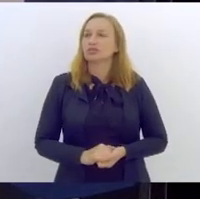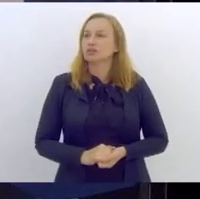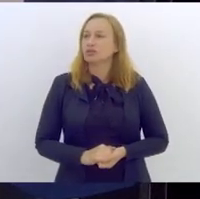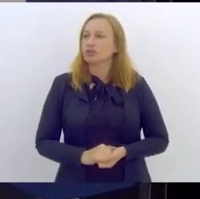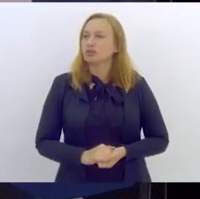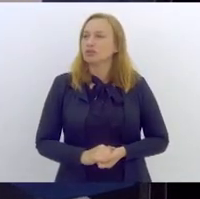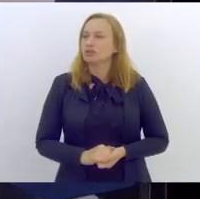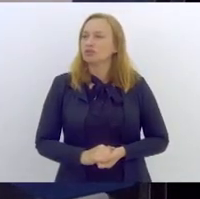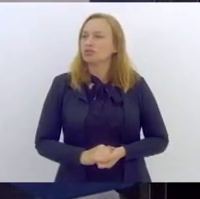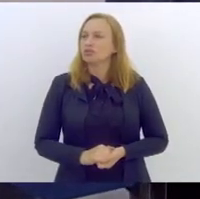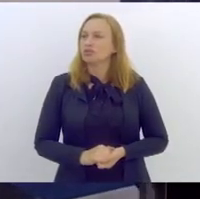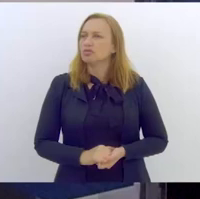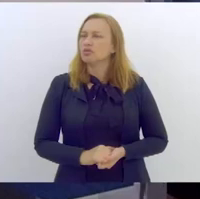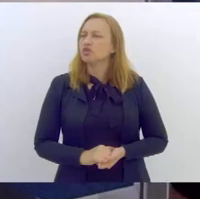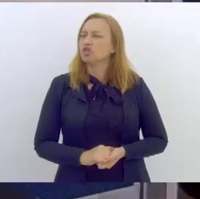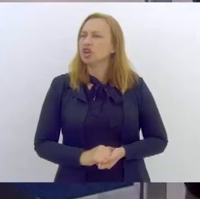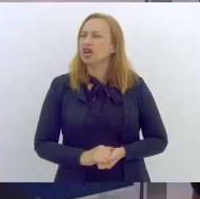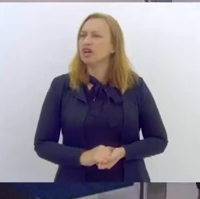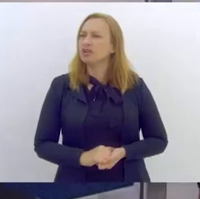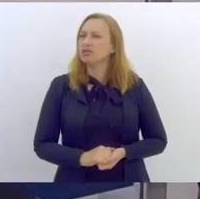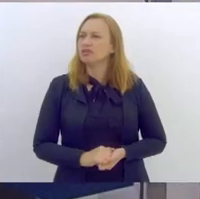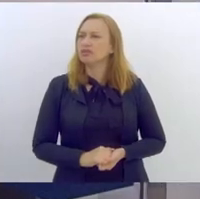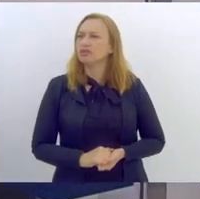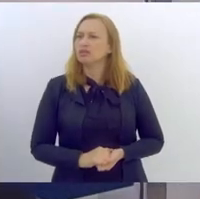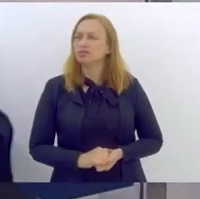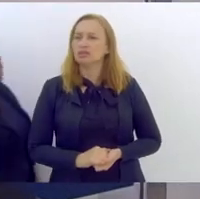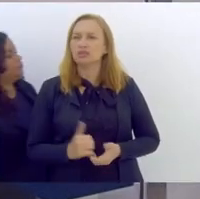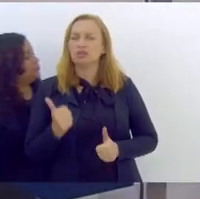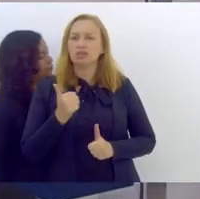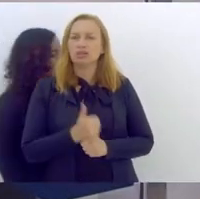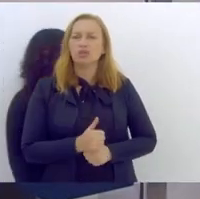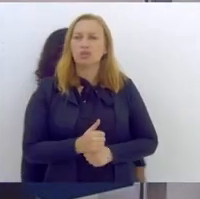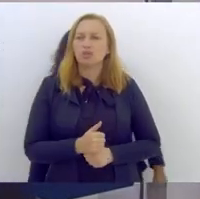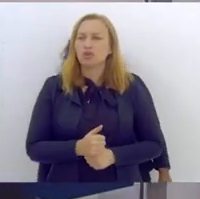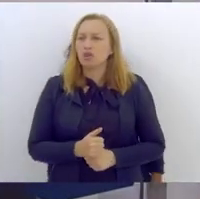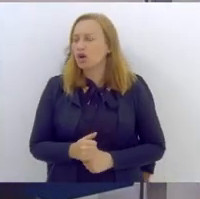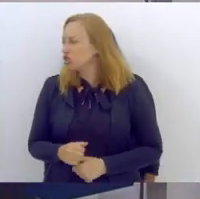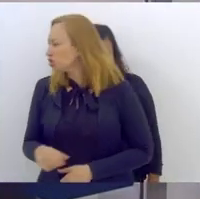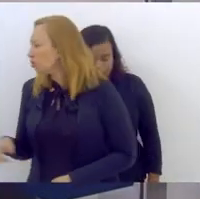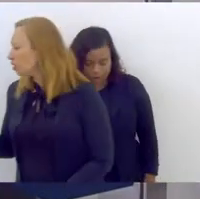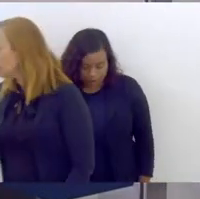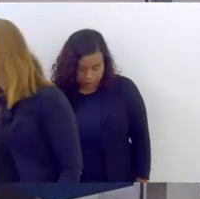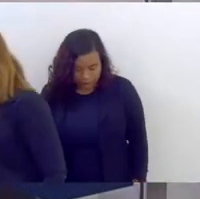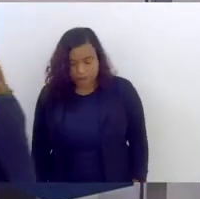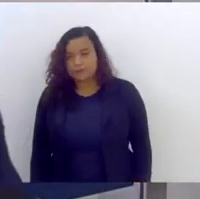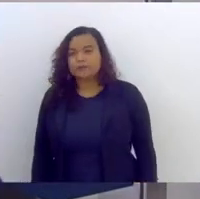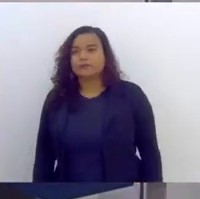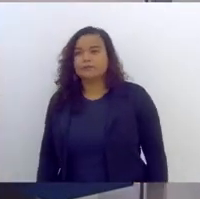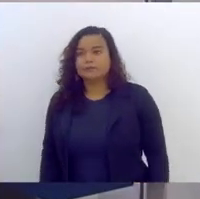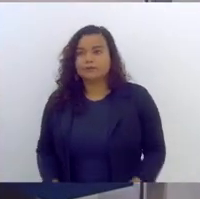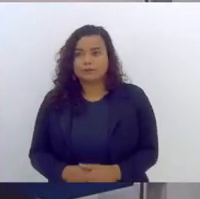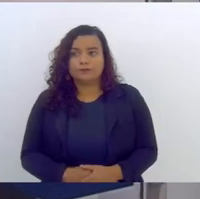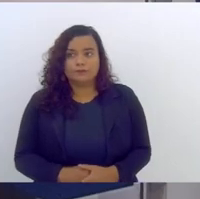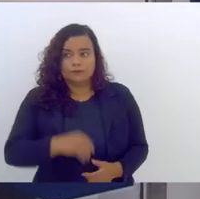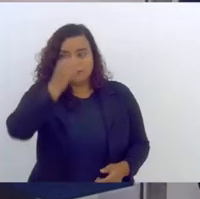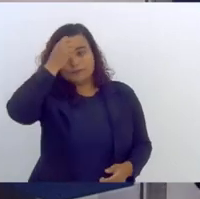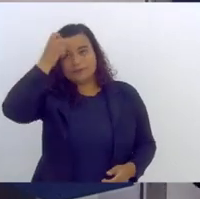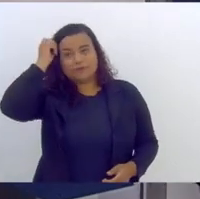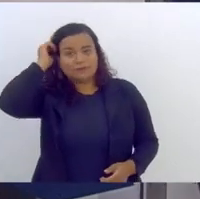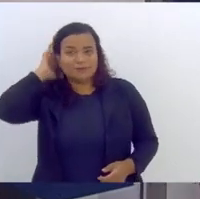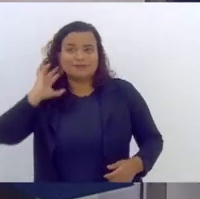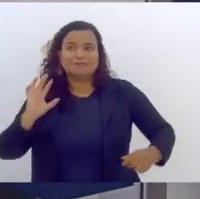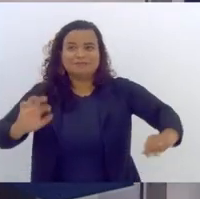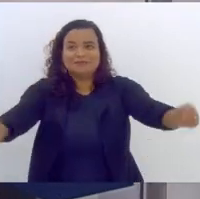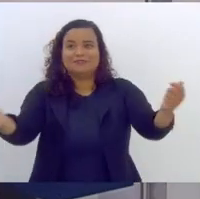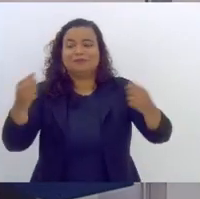o que falta é academia num breve espaço estaremos todos compondo a polícia civil e